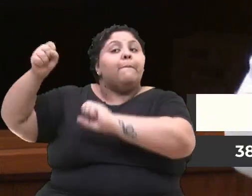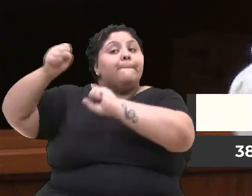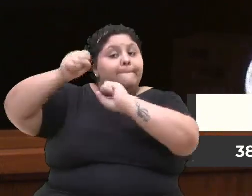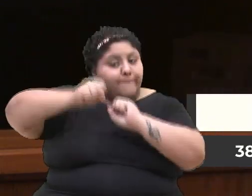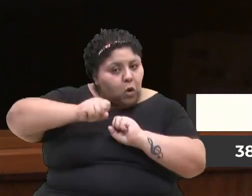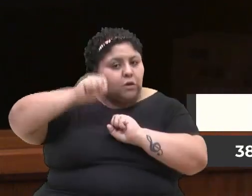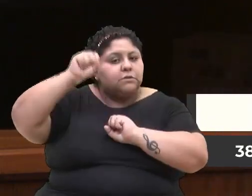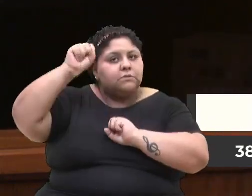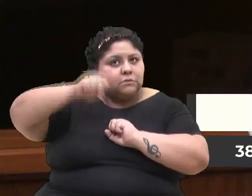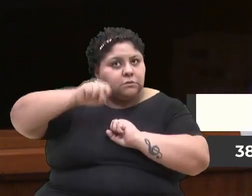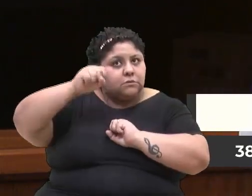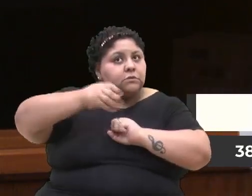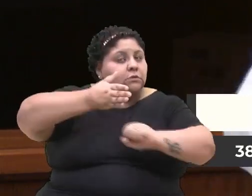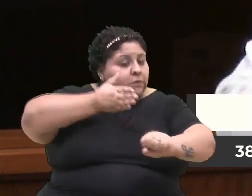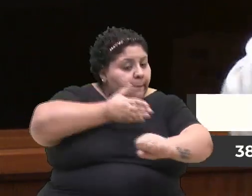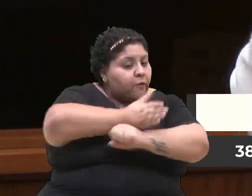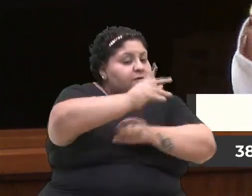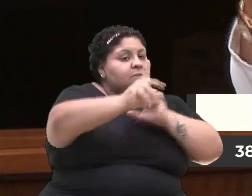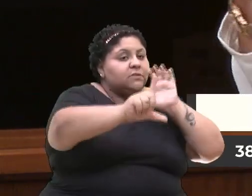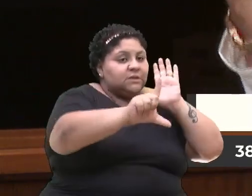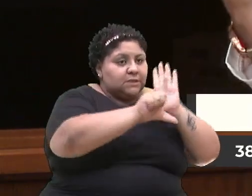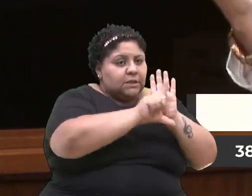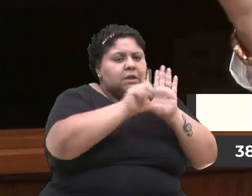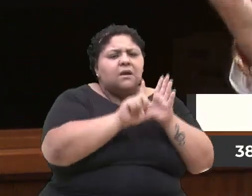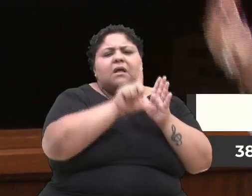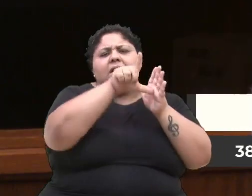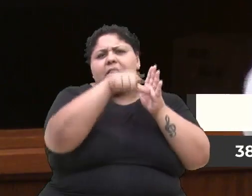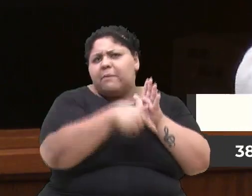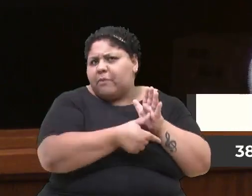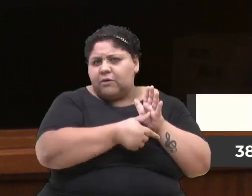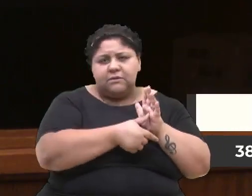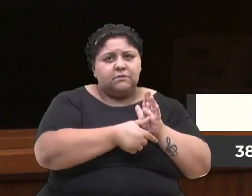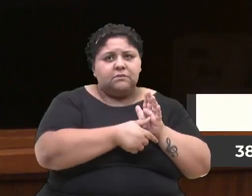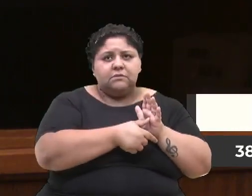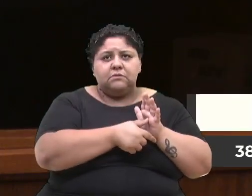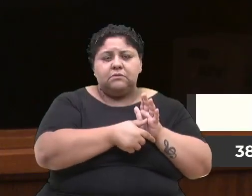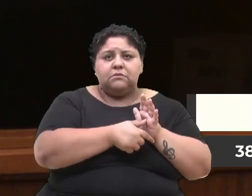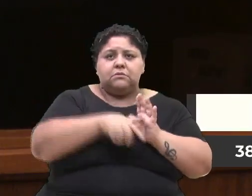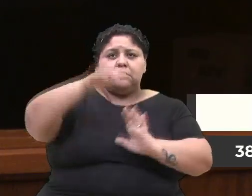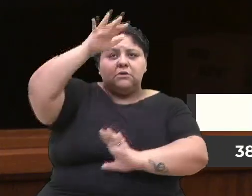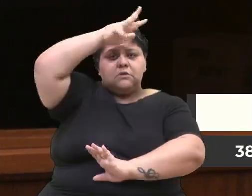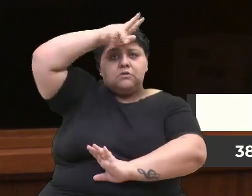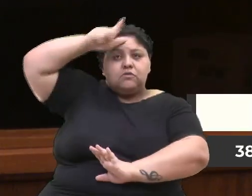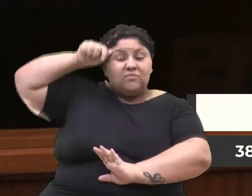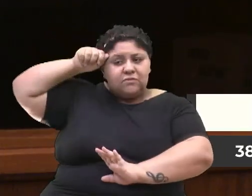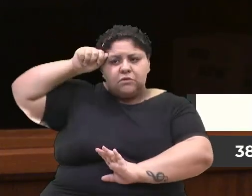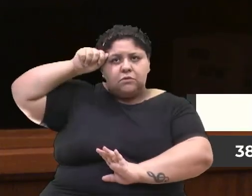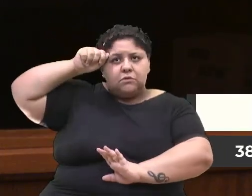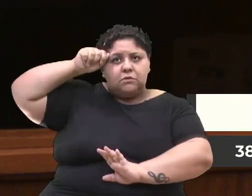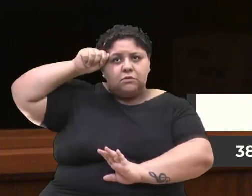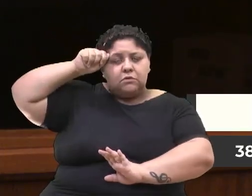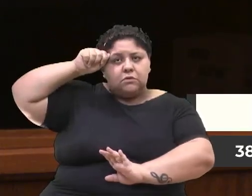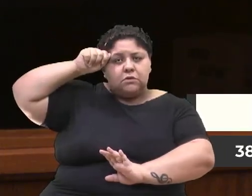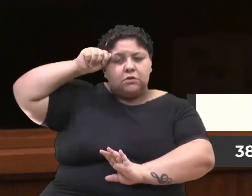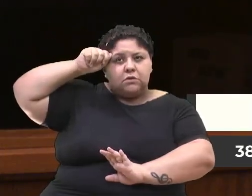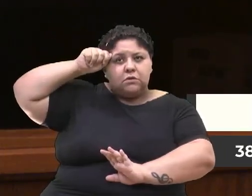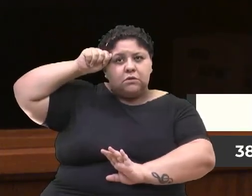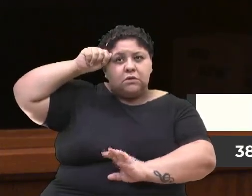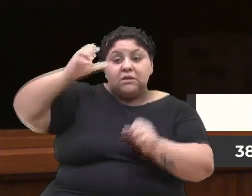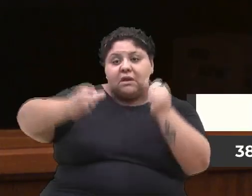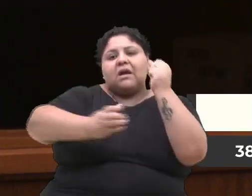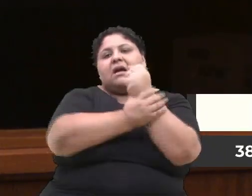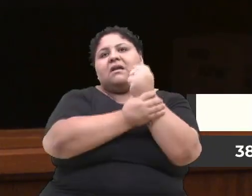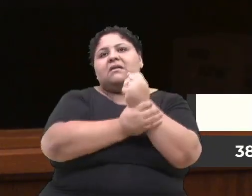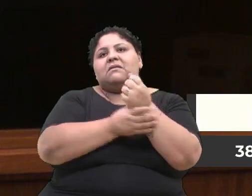então, aprovamos a lei e depois, se for o caso, o município que mande outra que garanta isso, mas não